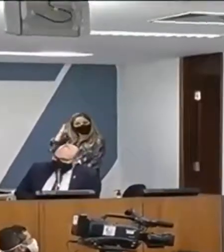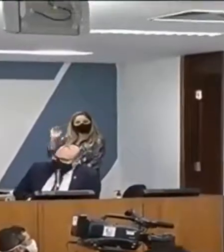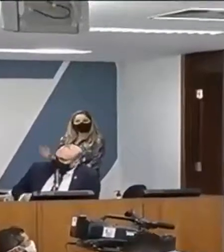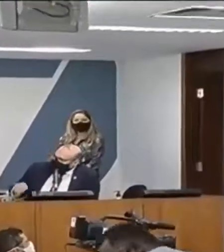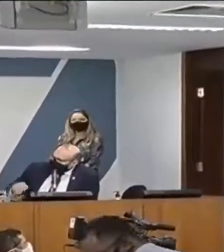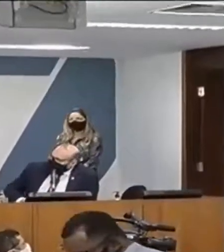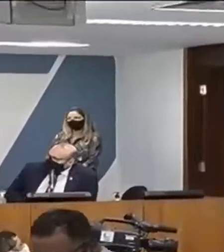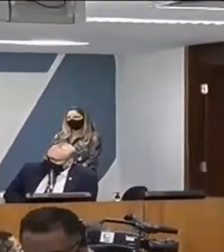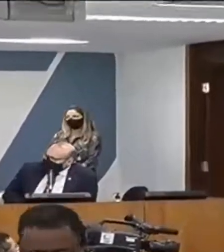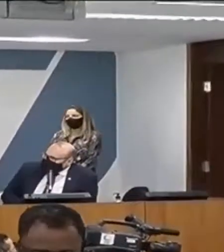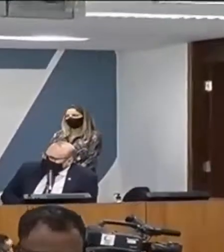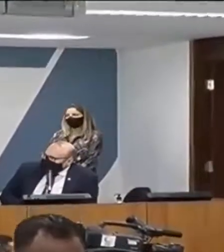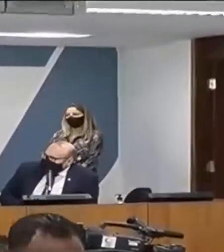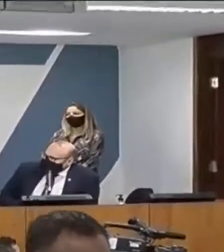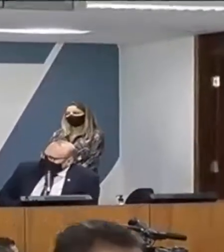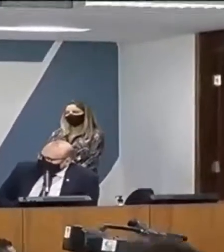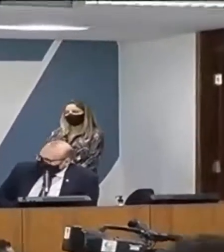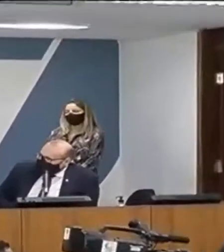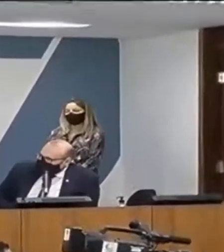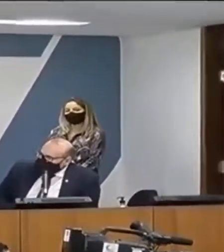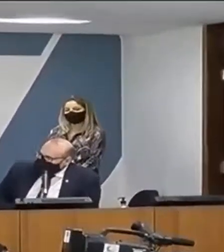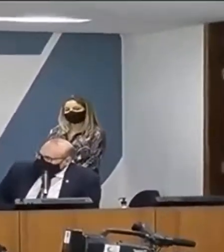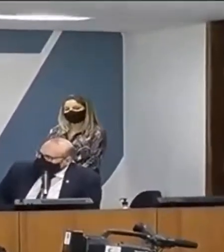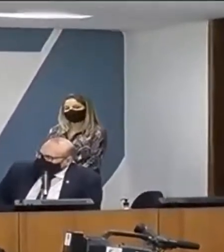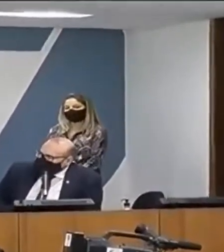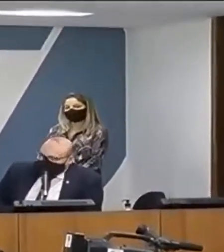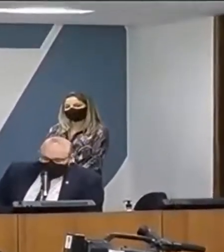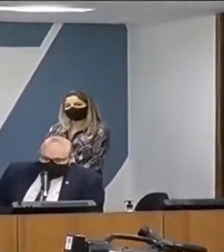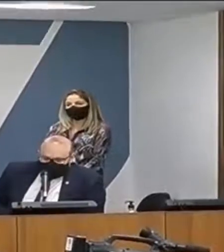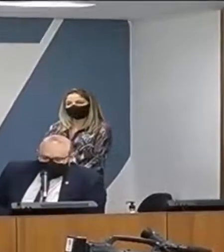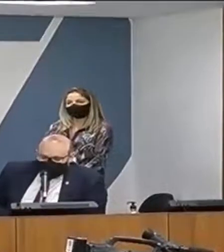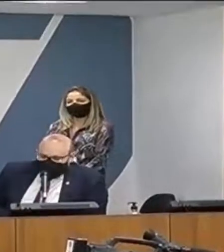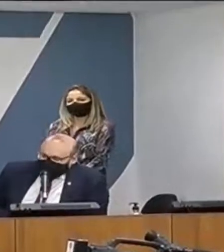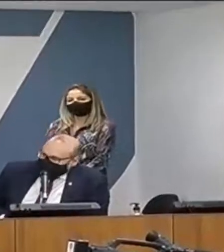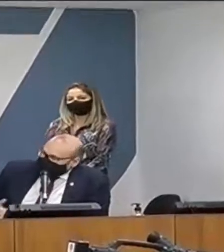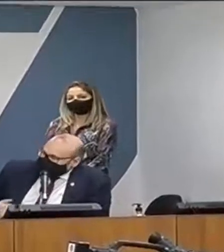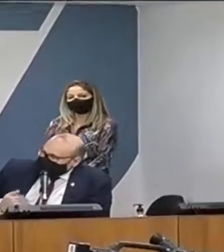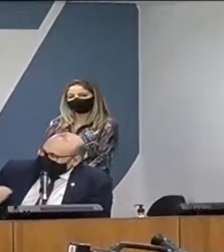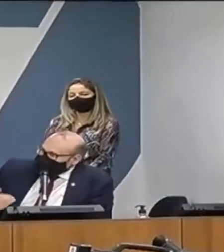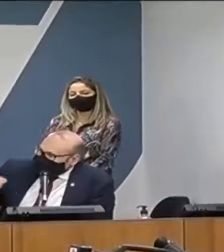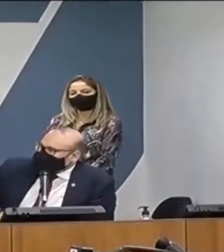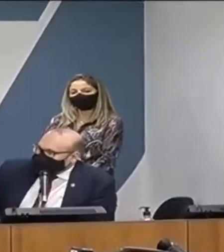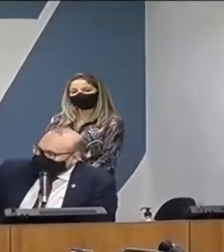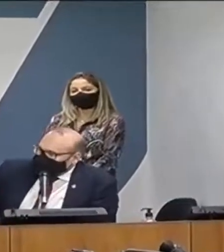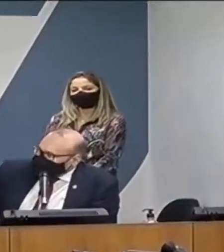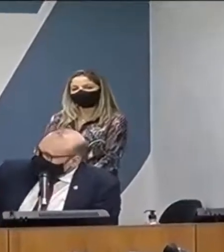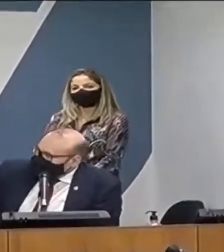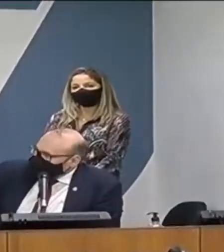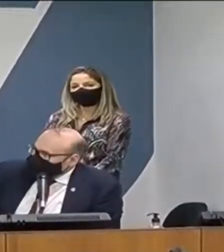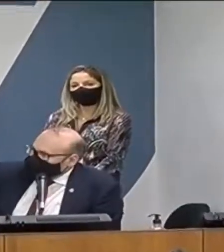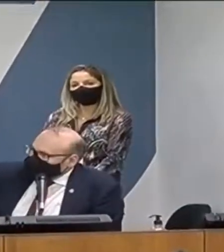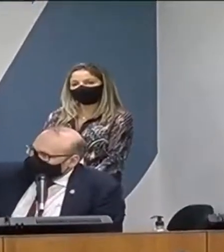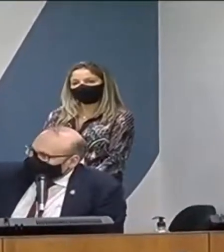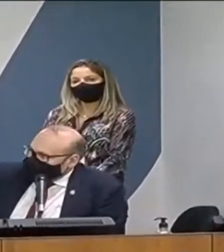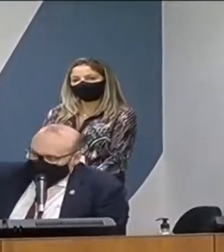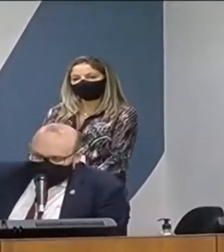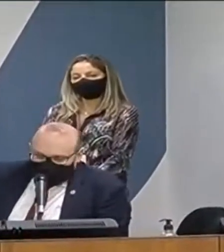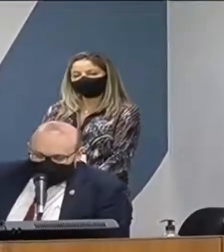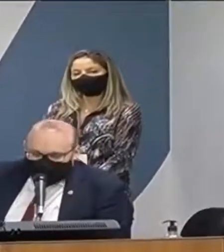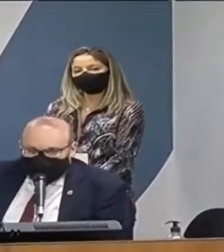A falta que faz as reuniões da comissão, a falta que faz esse contato que a gente tem aqui